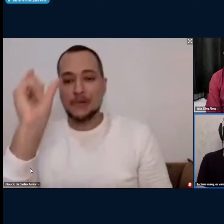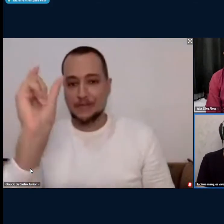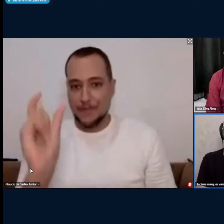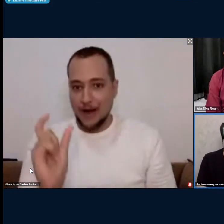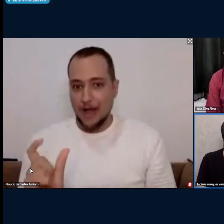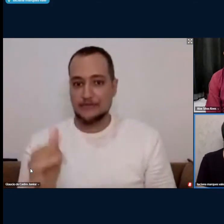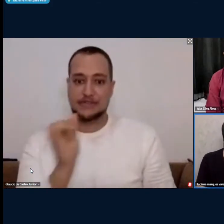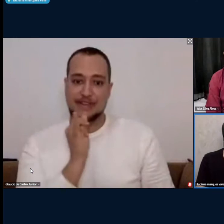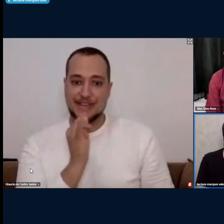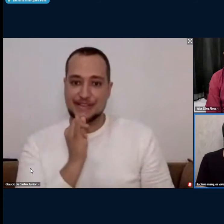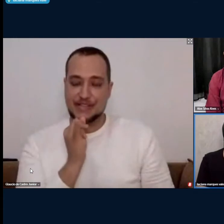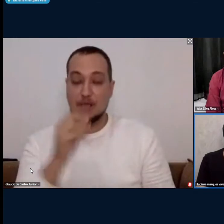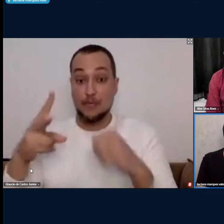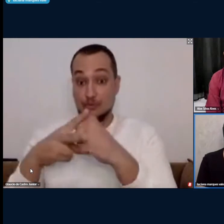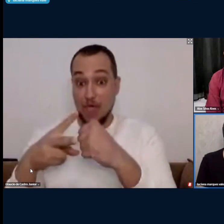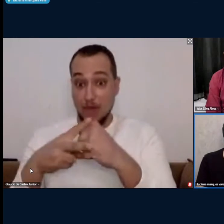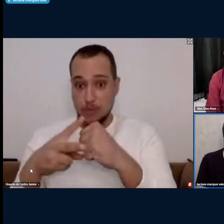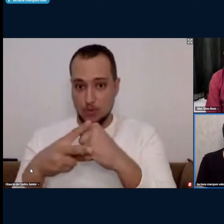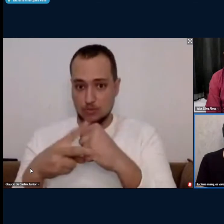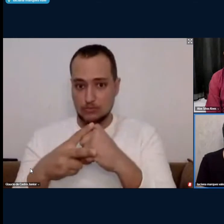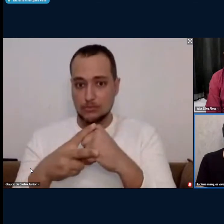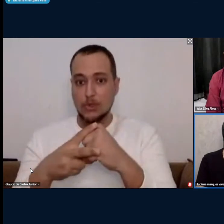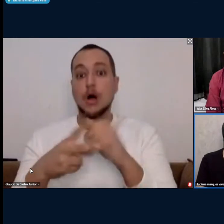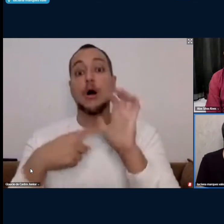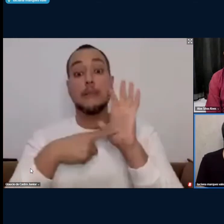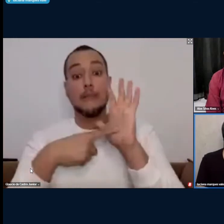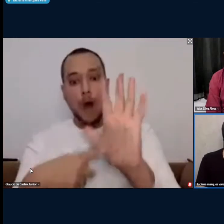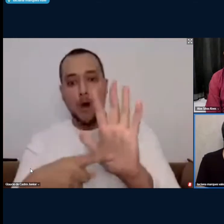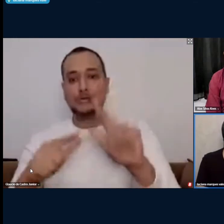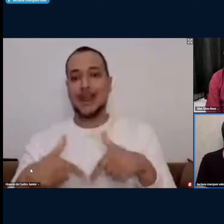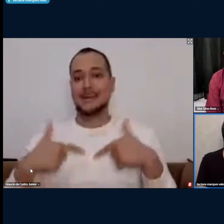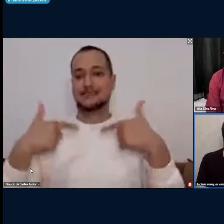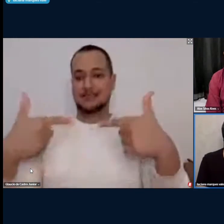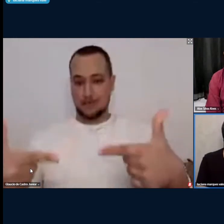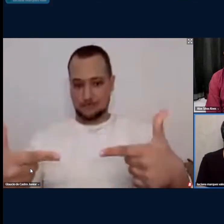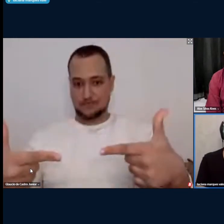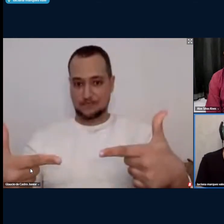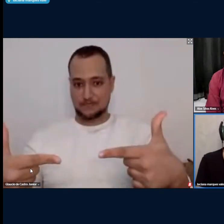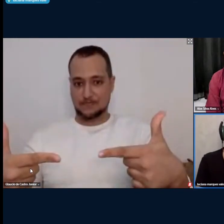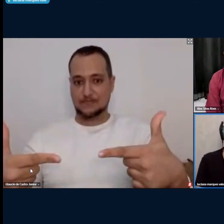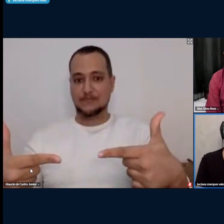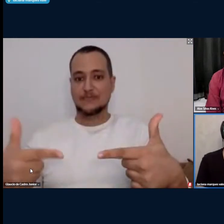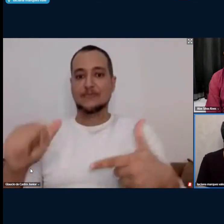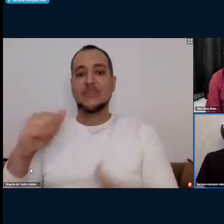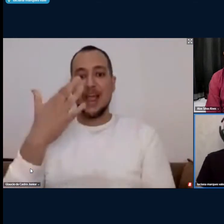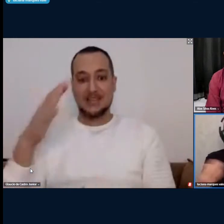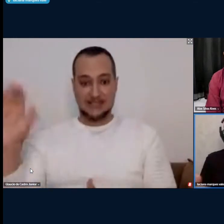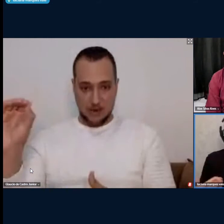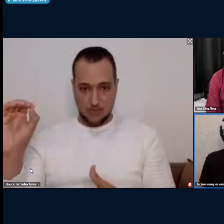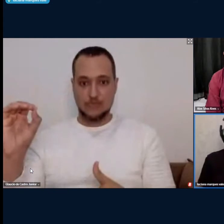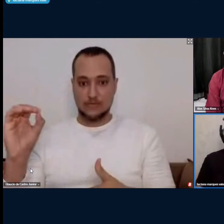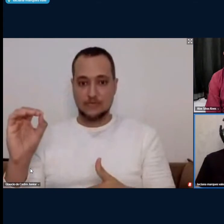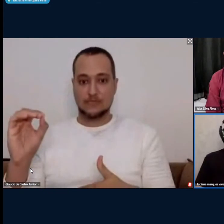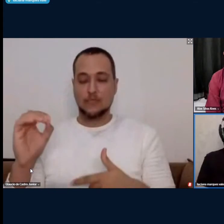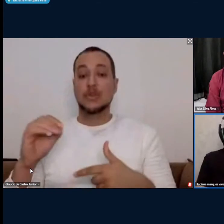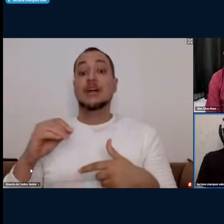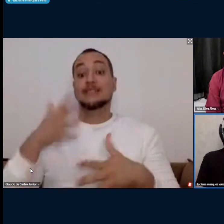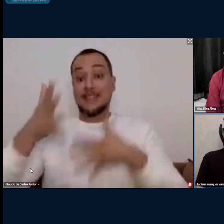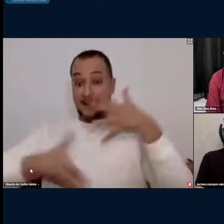Mas, algumas palavras, por exemplo, com o verbo mostrar, que mostra uma